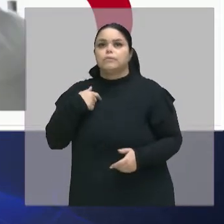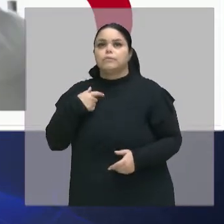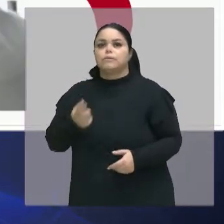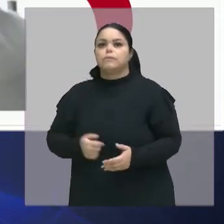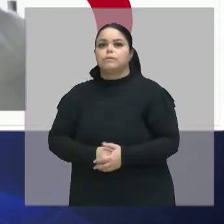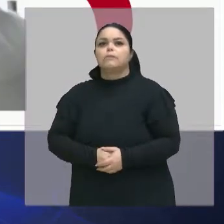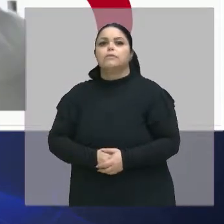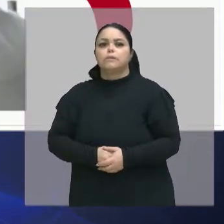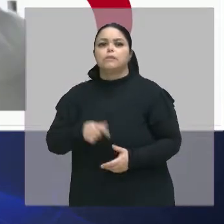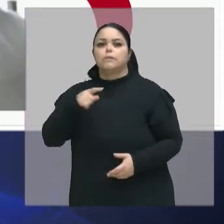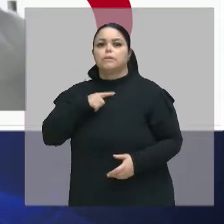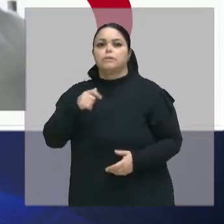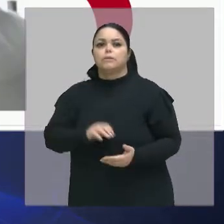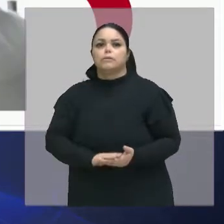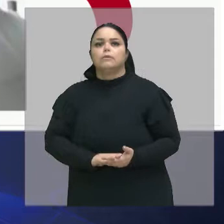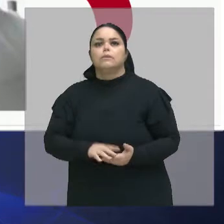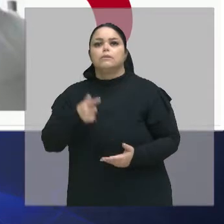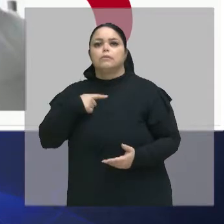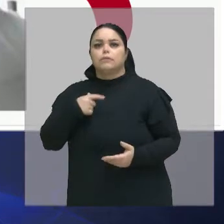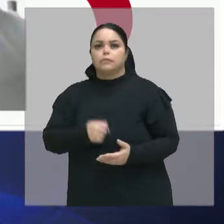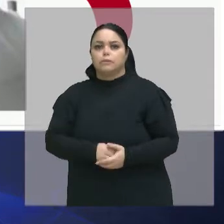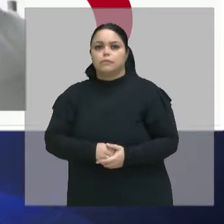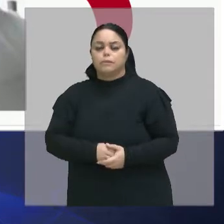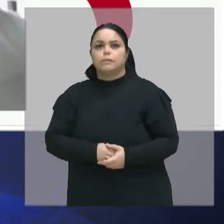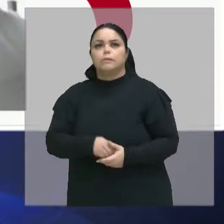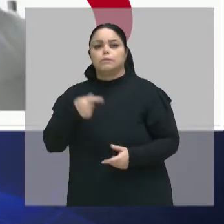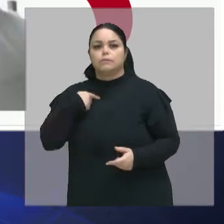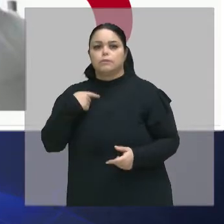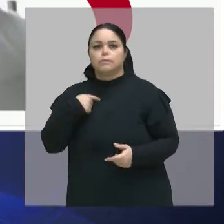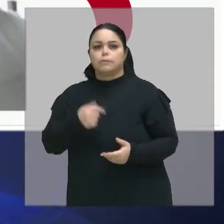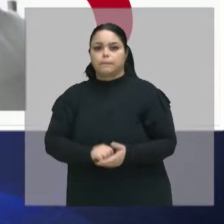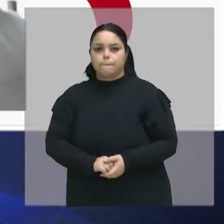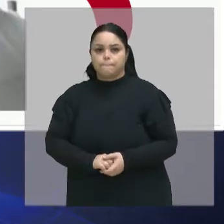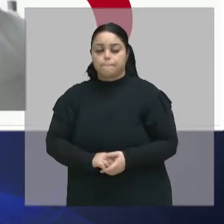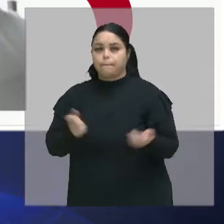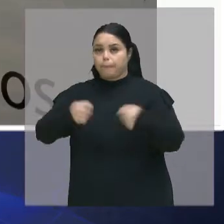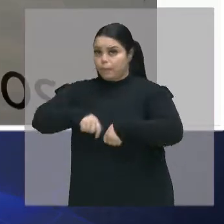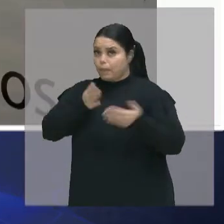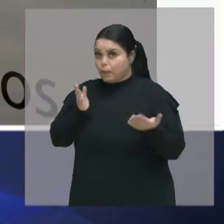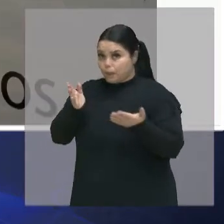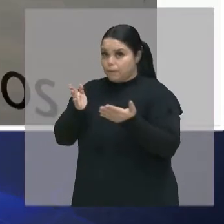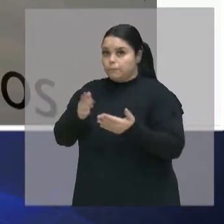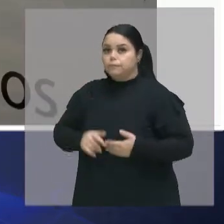menos, né? Isso significa mais contaminação. Pode passar.